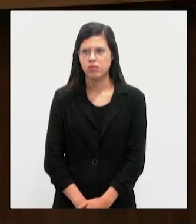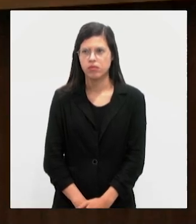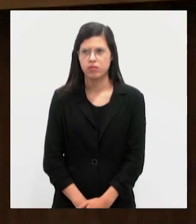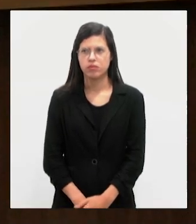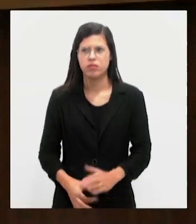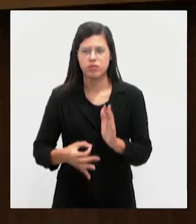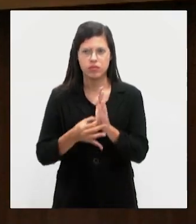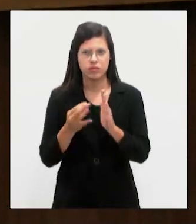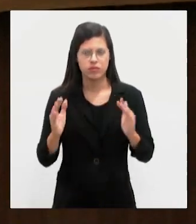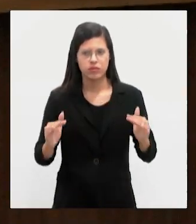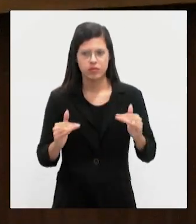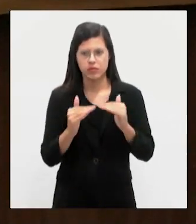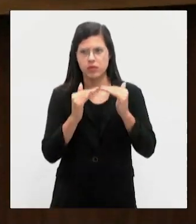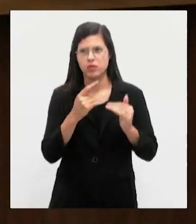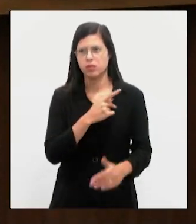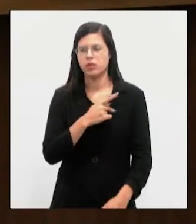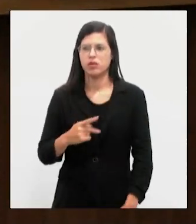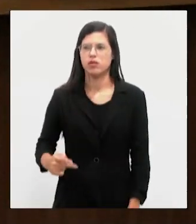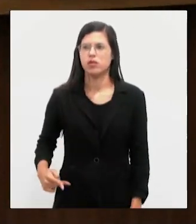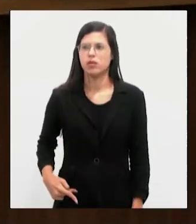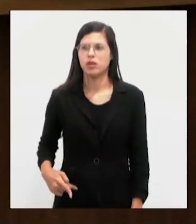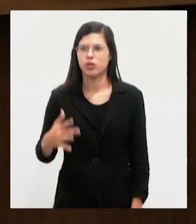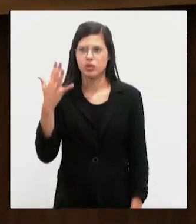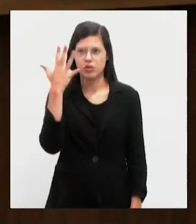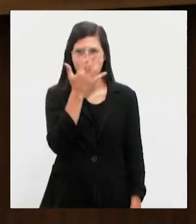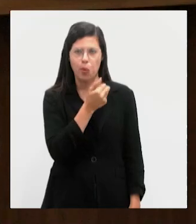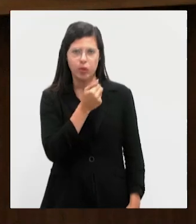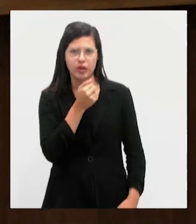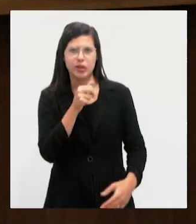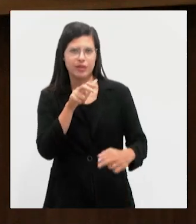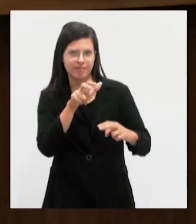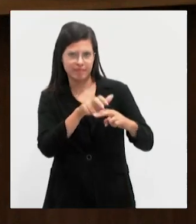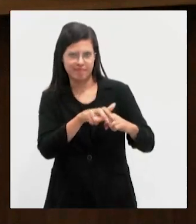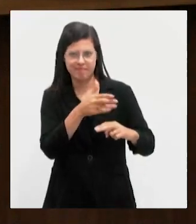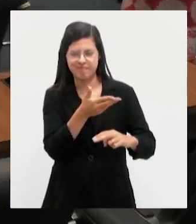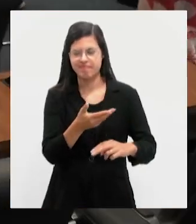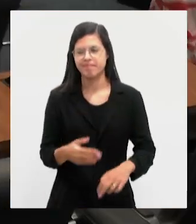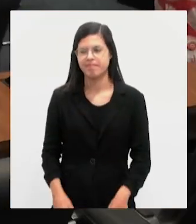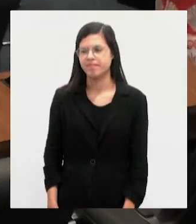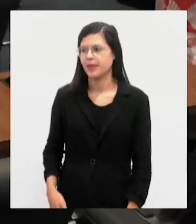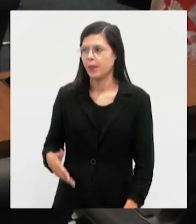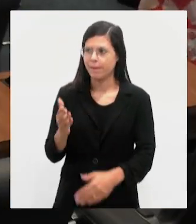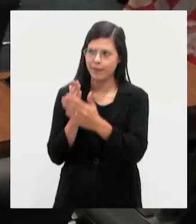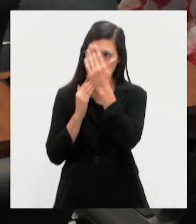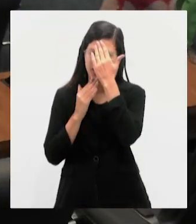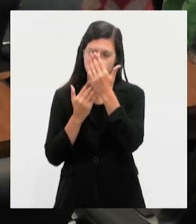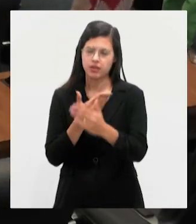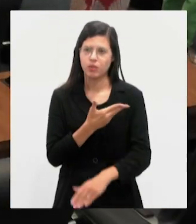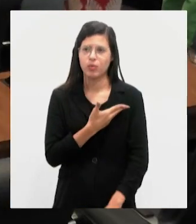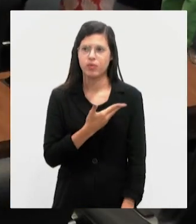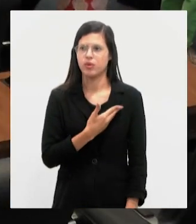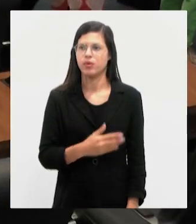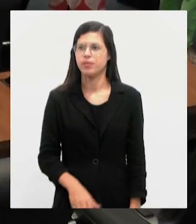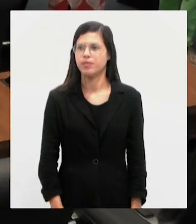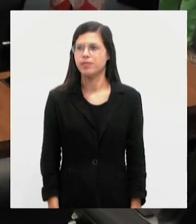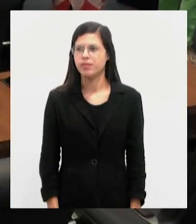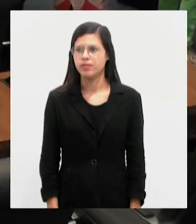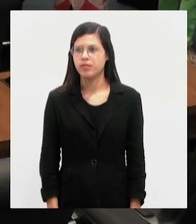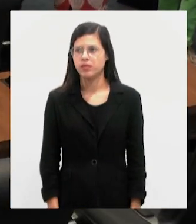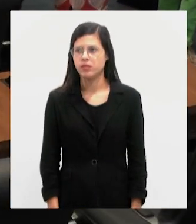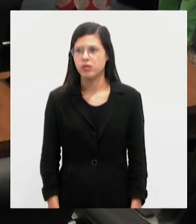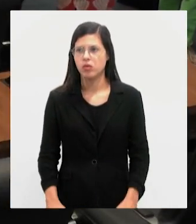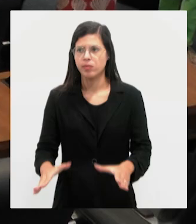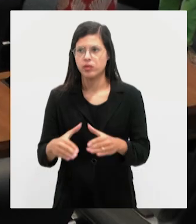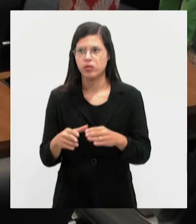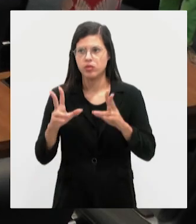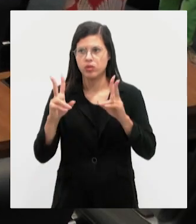Parecer favorável, senhor presidente. Está bonito nessa cadeira aí, hein? Obrigado, meu amigo, meu irmão Valdo Ceasa. Assuntos